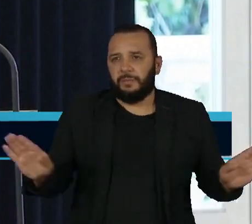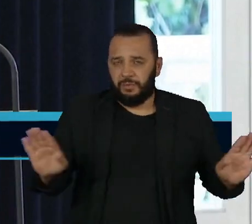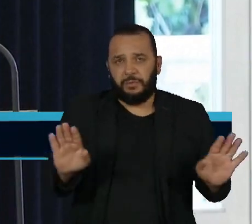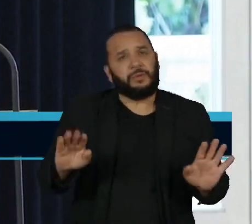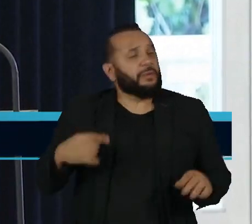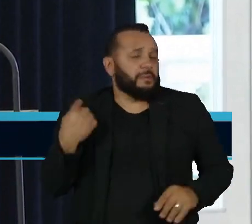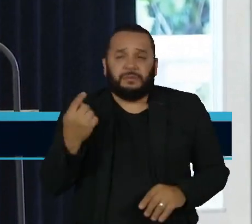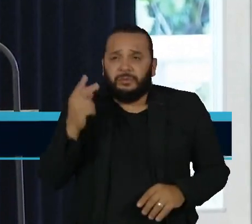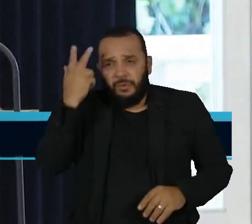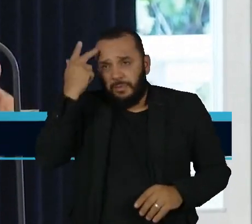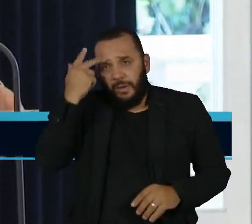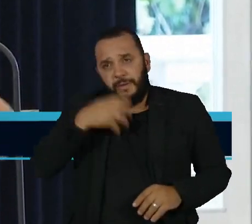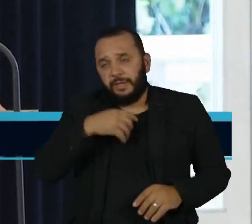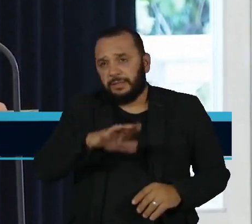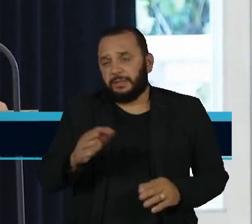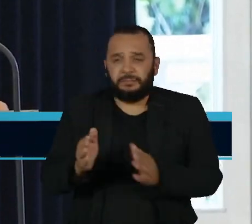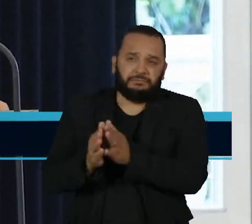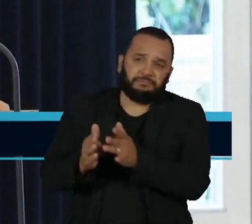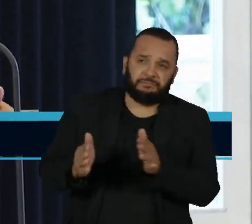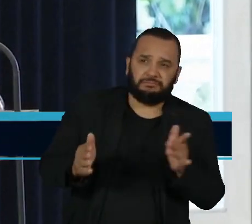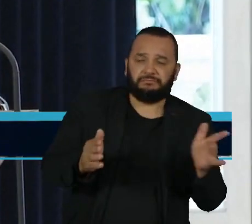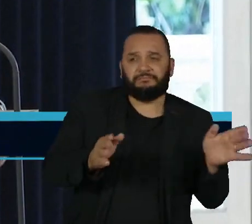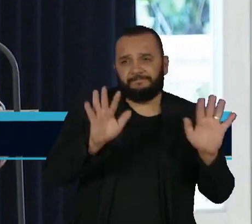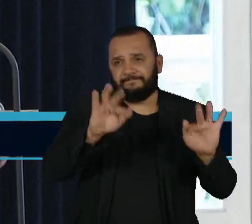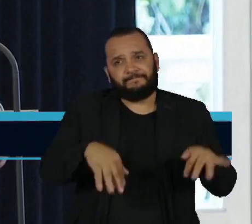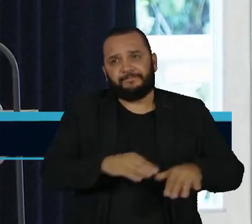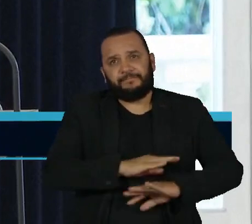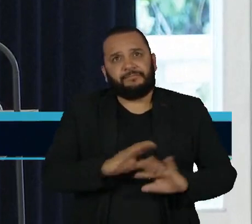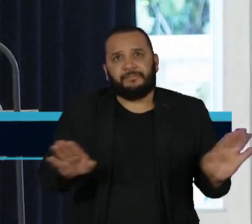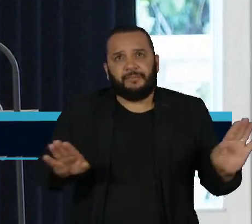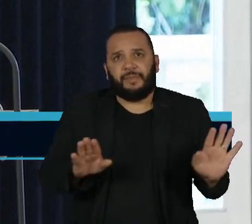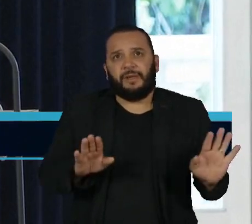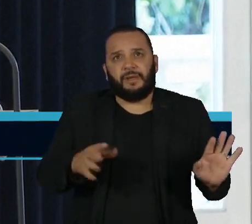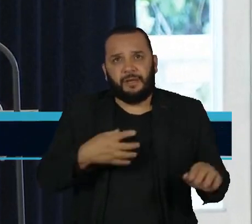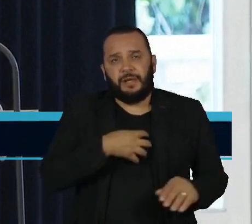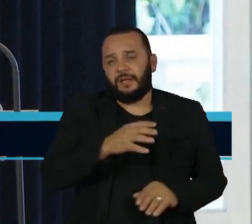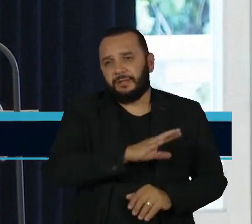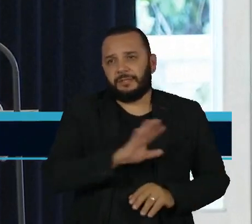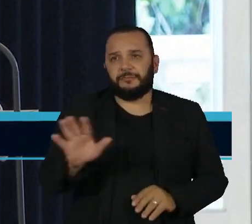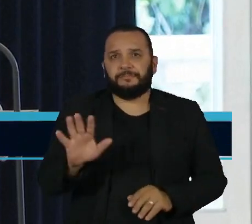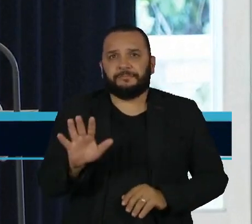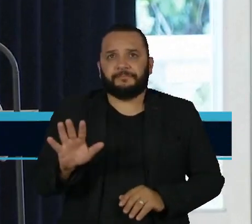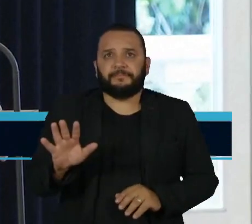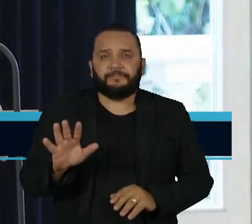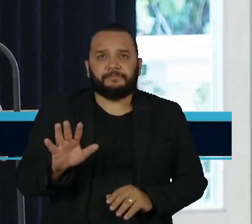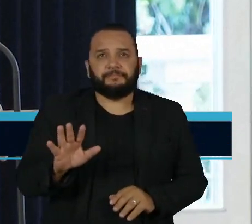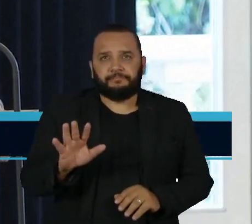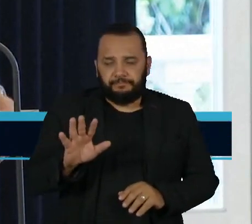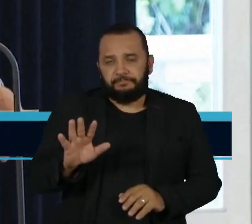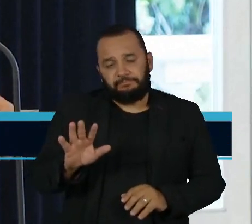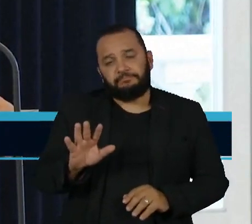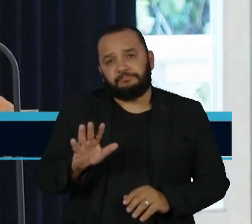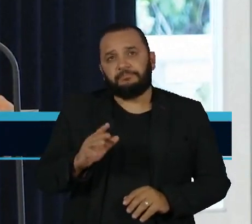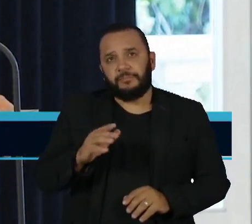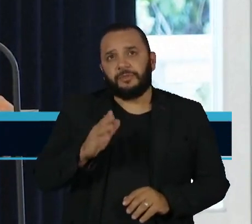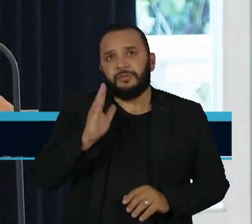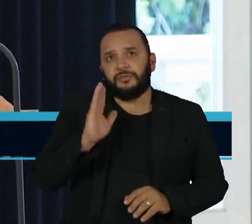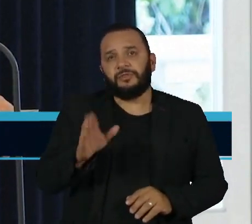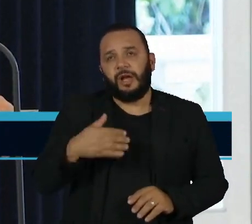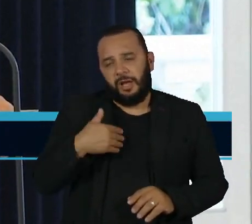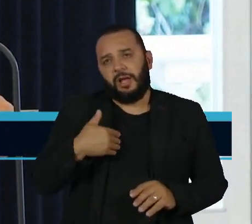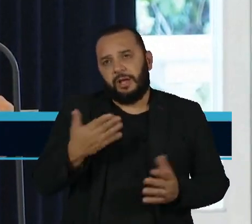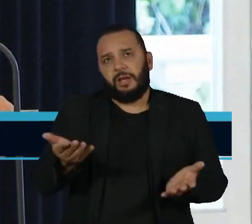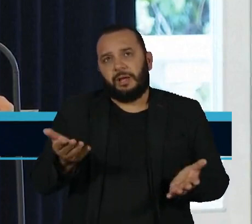sabemos, os processos de crime são tendencialmente, raramente são rápidos e,